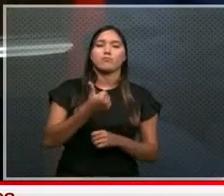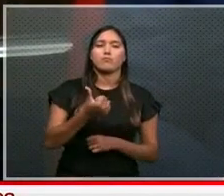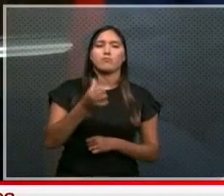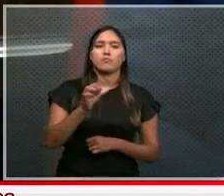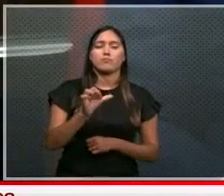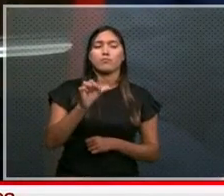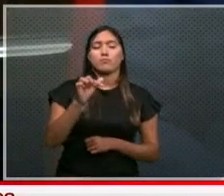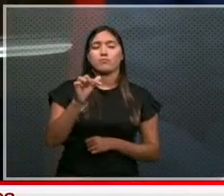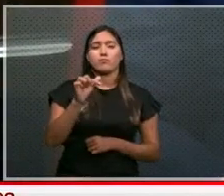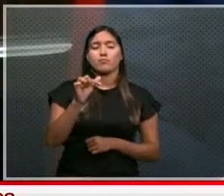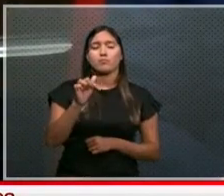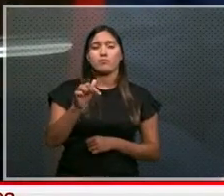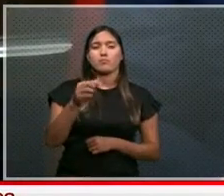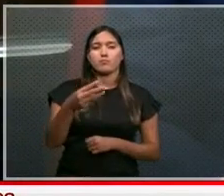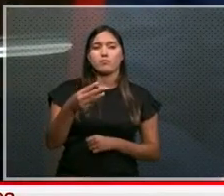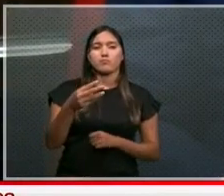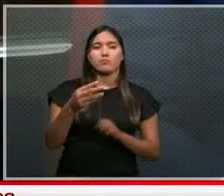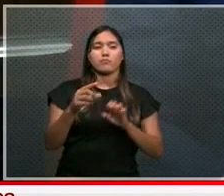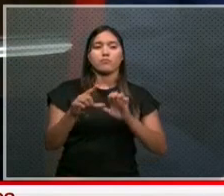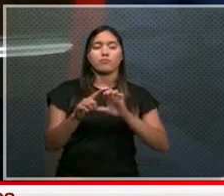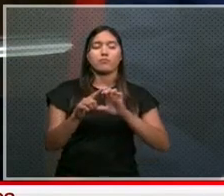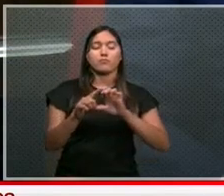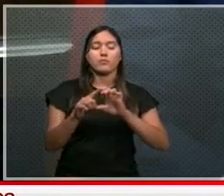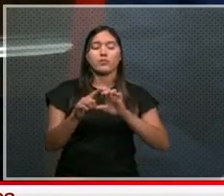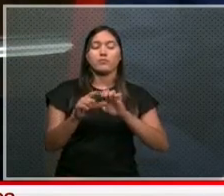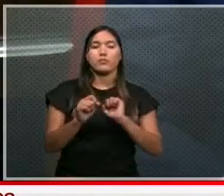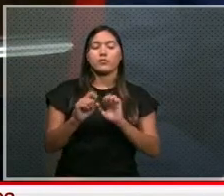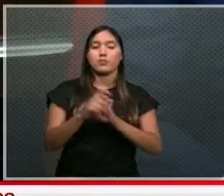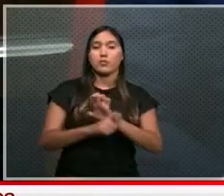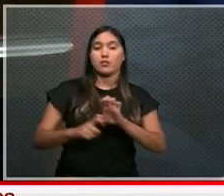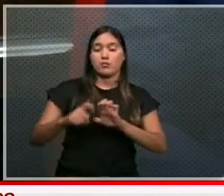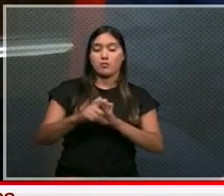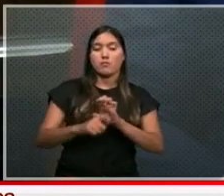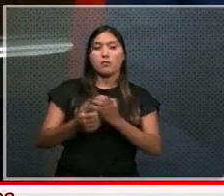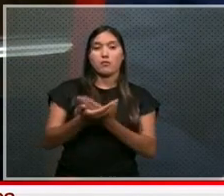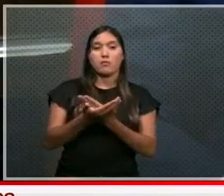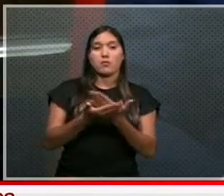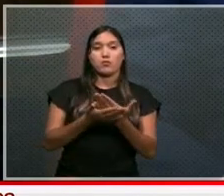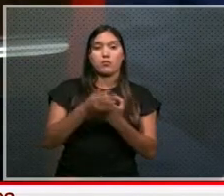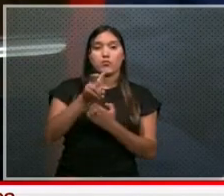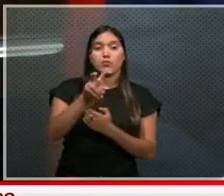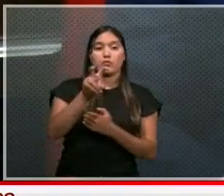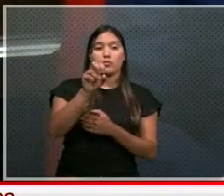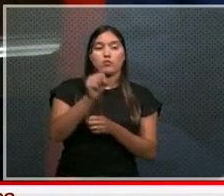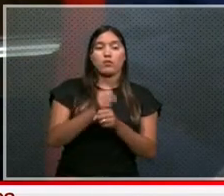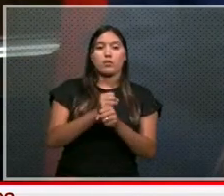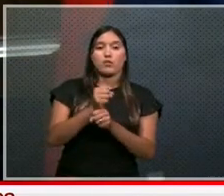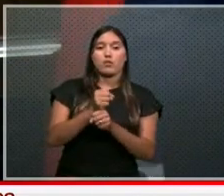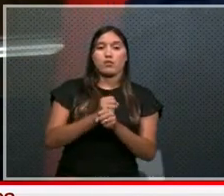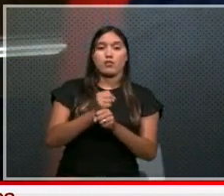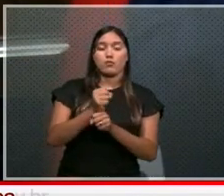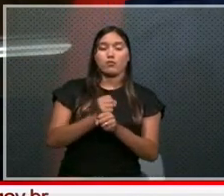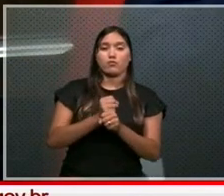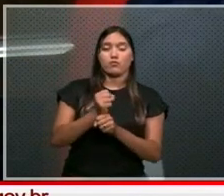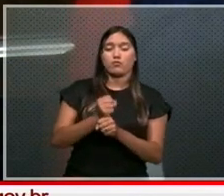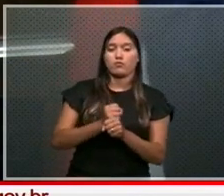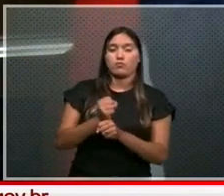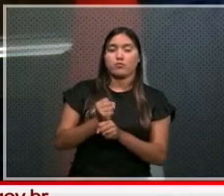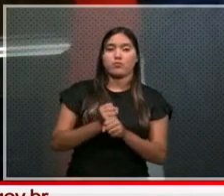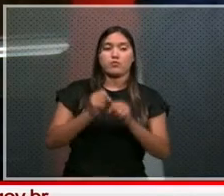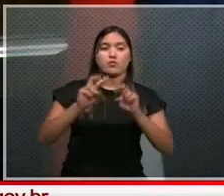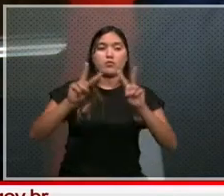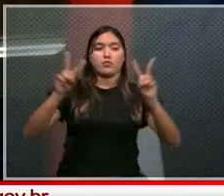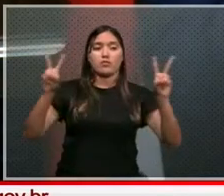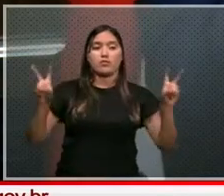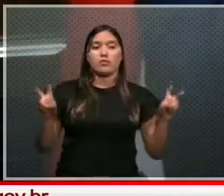a Embrapa completa meio século O importante contribuições para a sociedade com